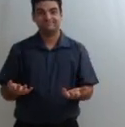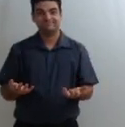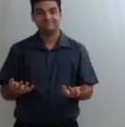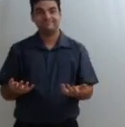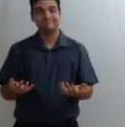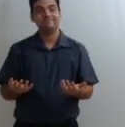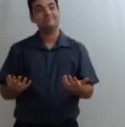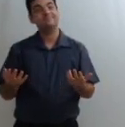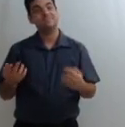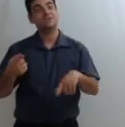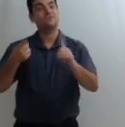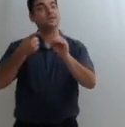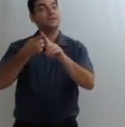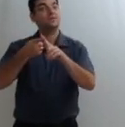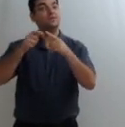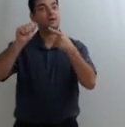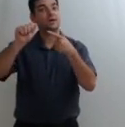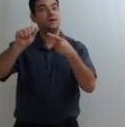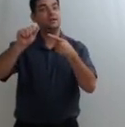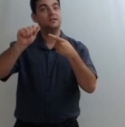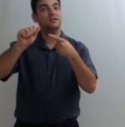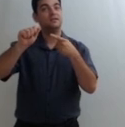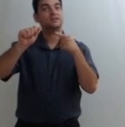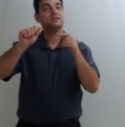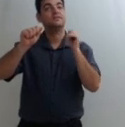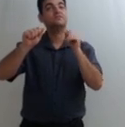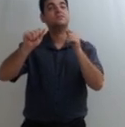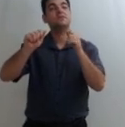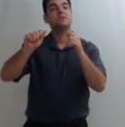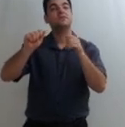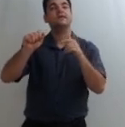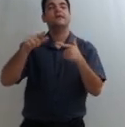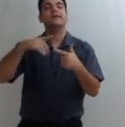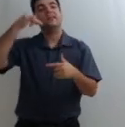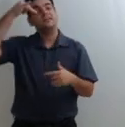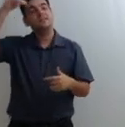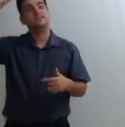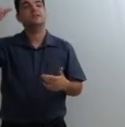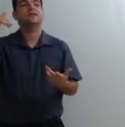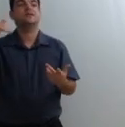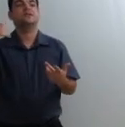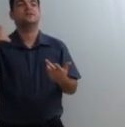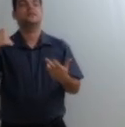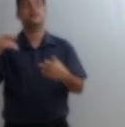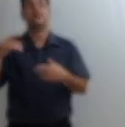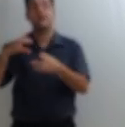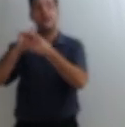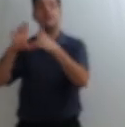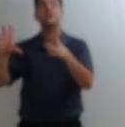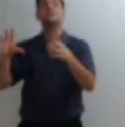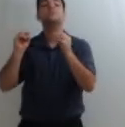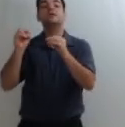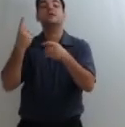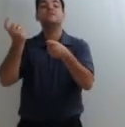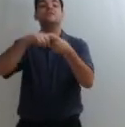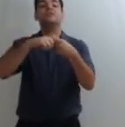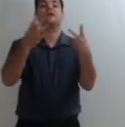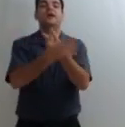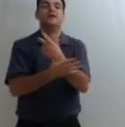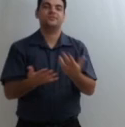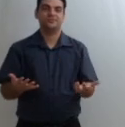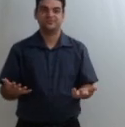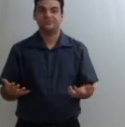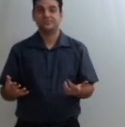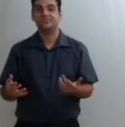né, durante a execução da pena, ele é um inciso que visa evitar a concessão de livramento condicional para aqueles que fazem da